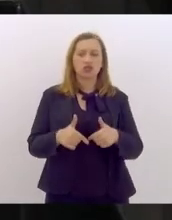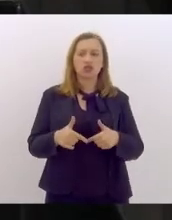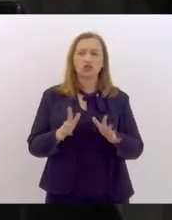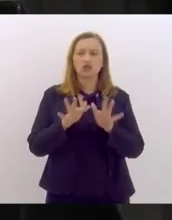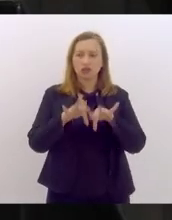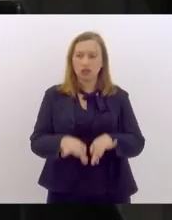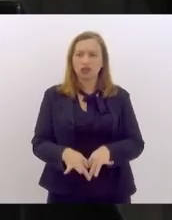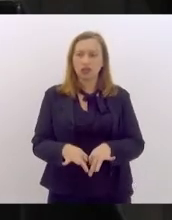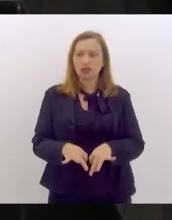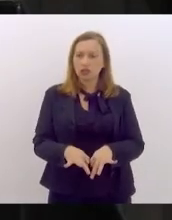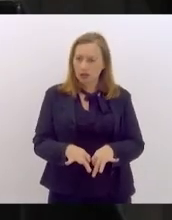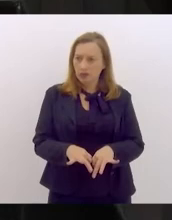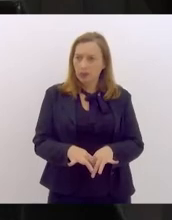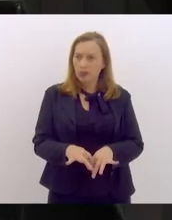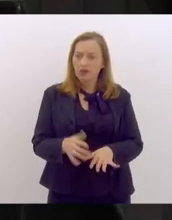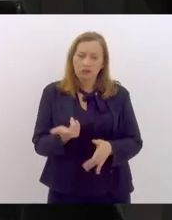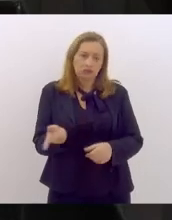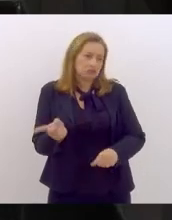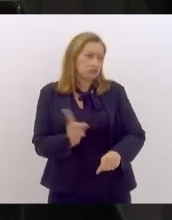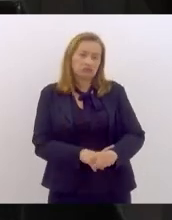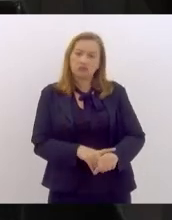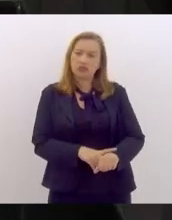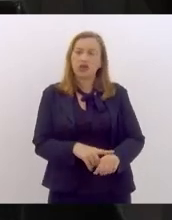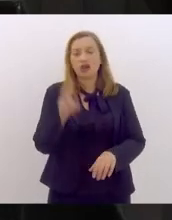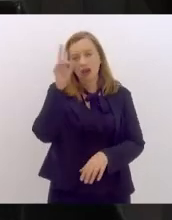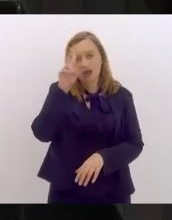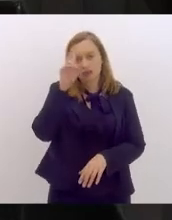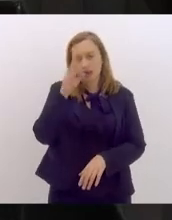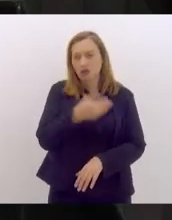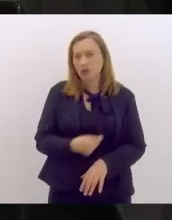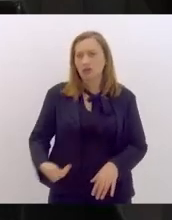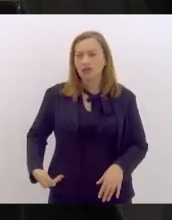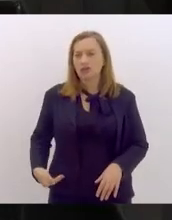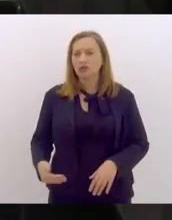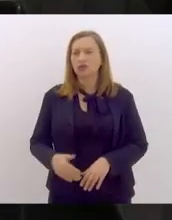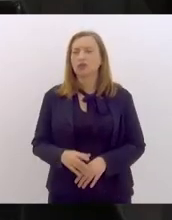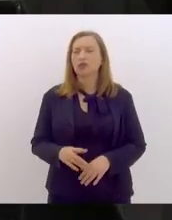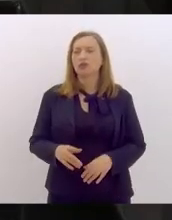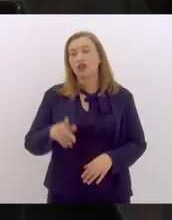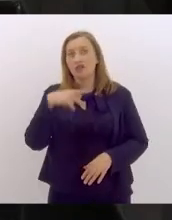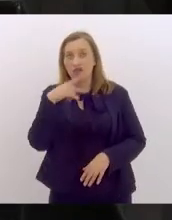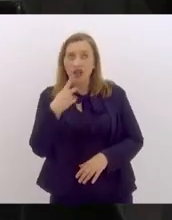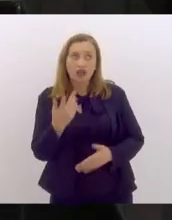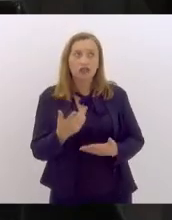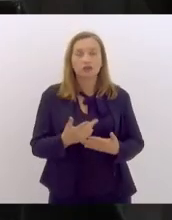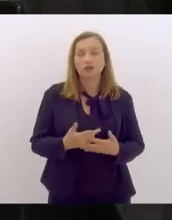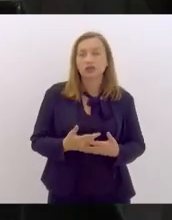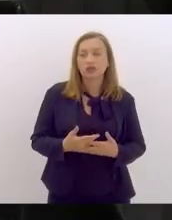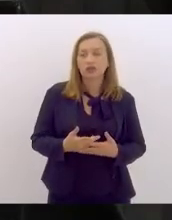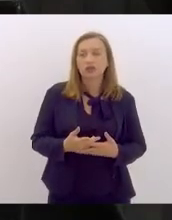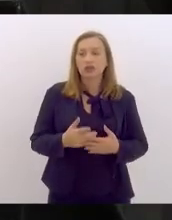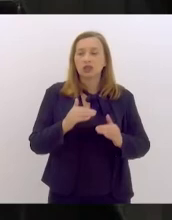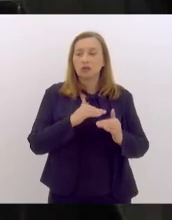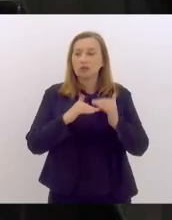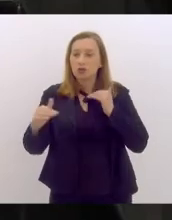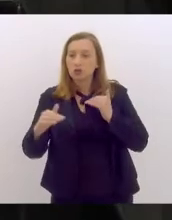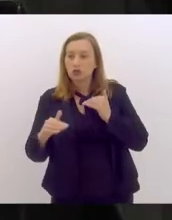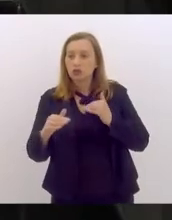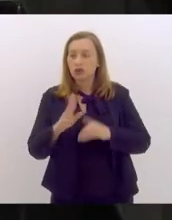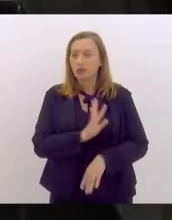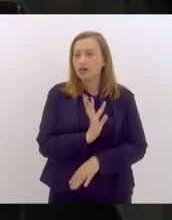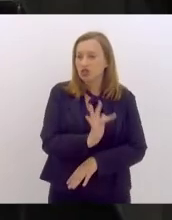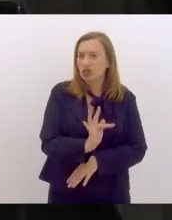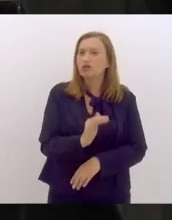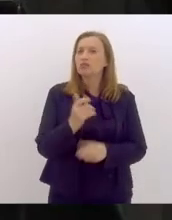concluir que a gente não tem mais tempo lembrar que o governador anda falando por aí sobre o metrô na baixada